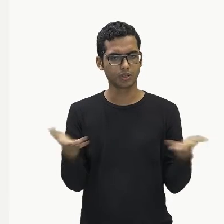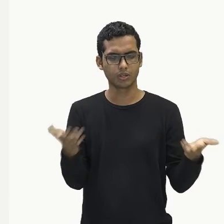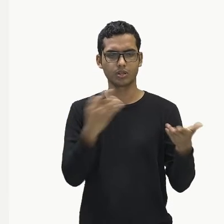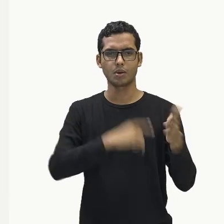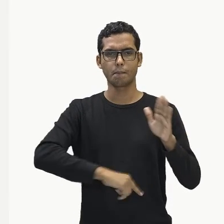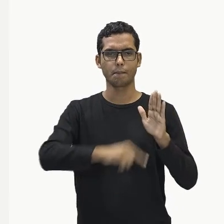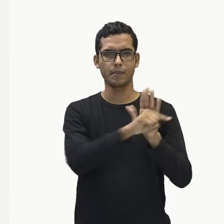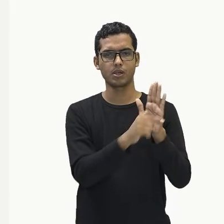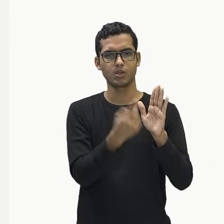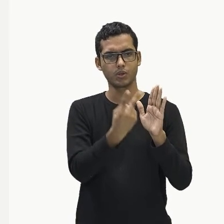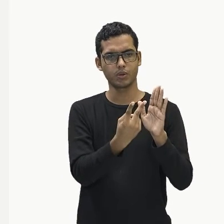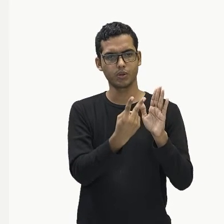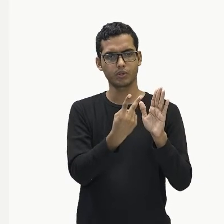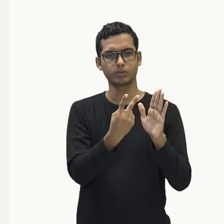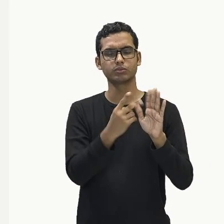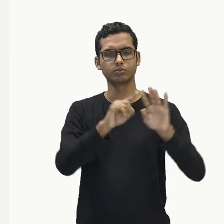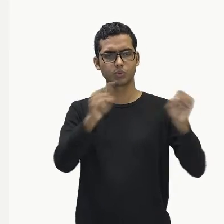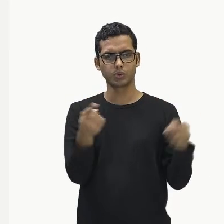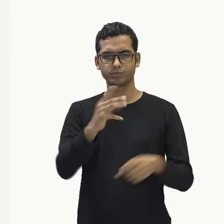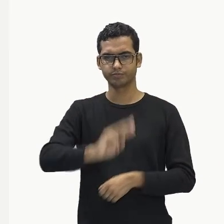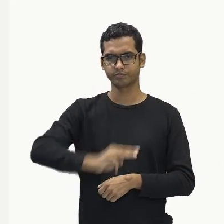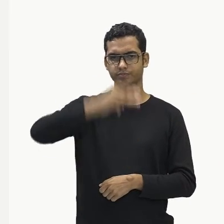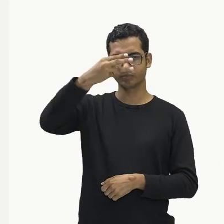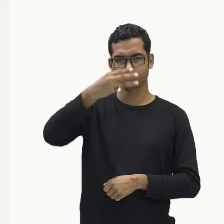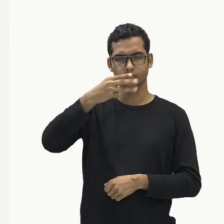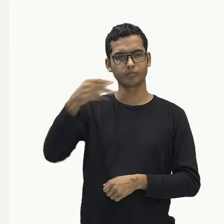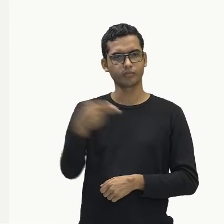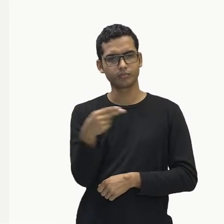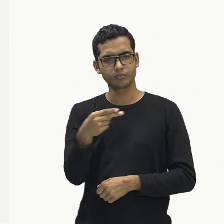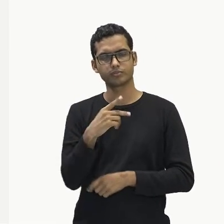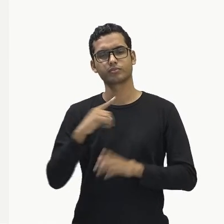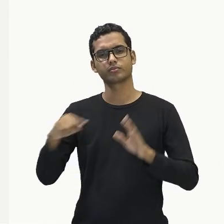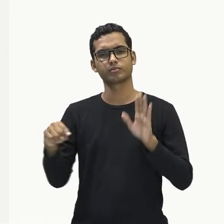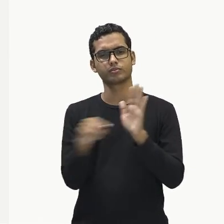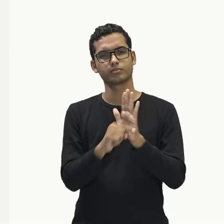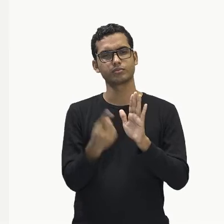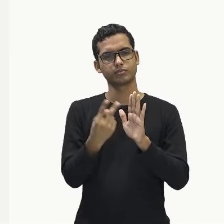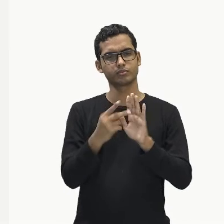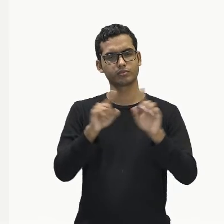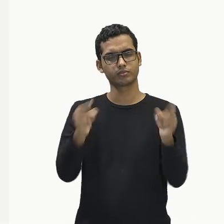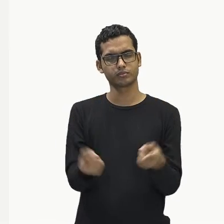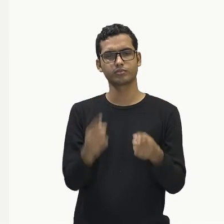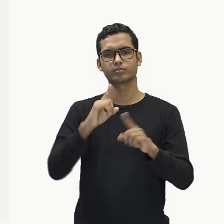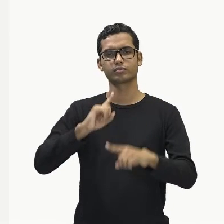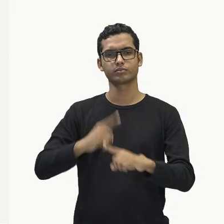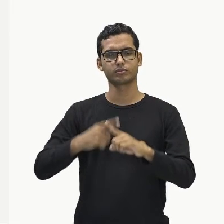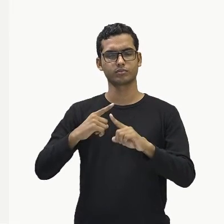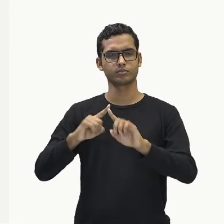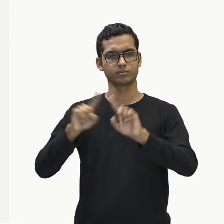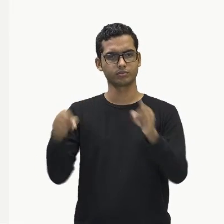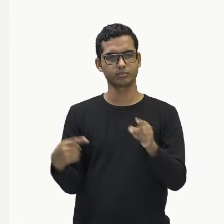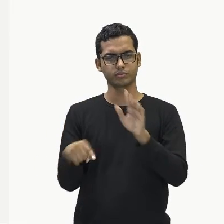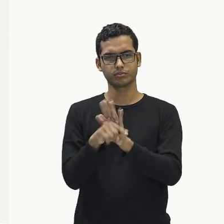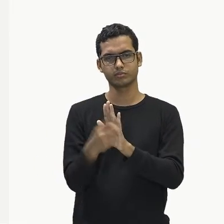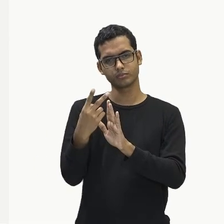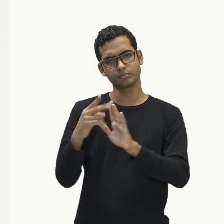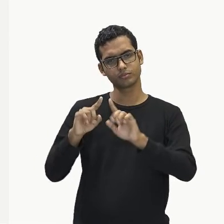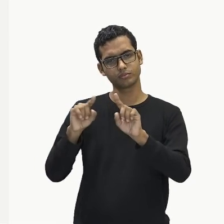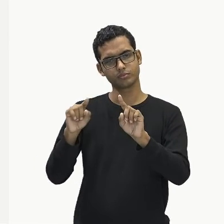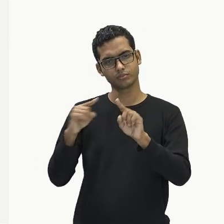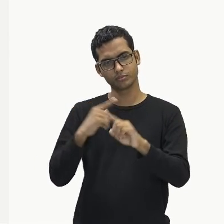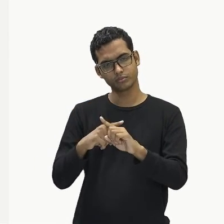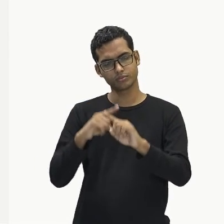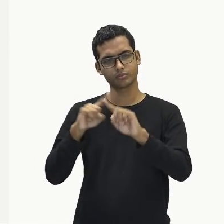cubo. Menos 2 multiplicado por menos 2 multiplicado por menos 2, que vai dar 8. Para você